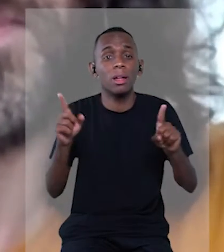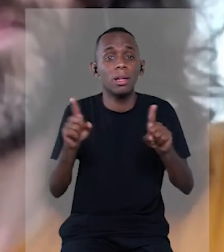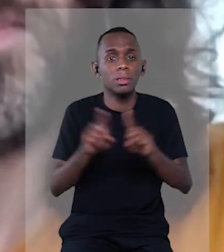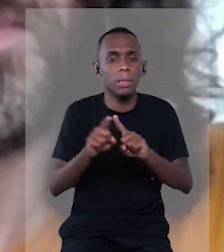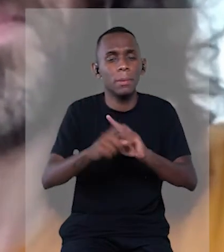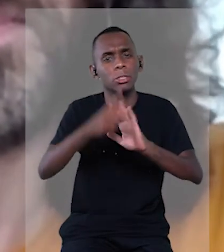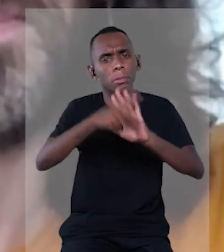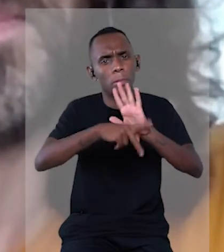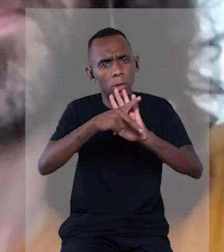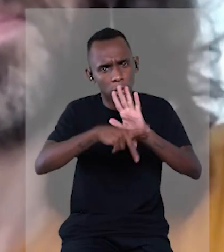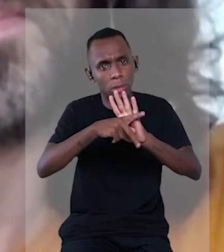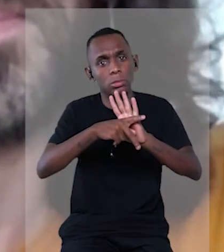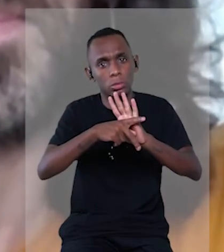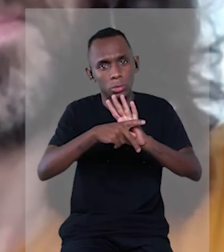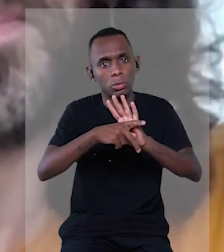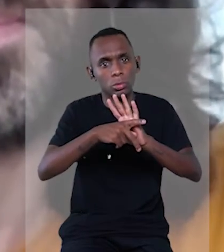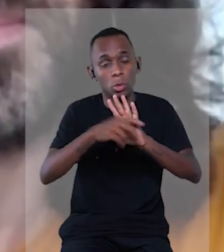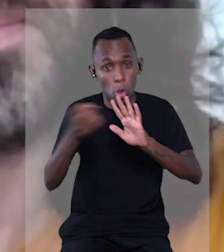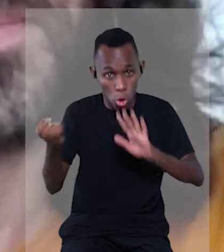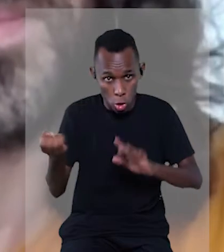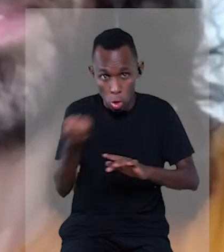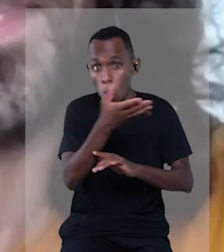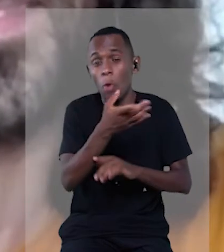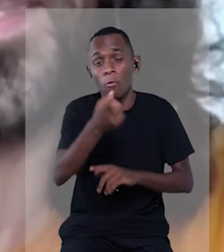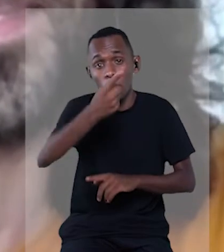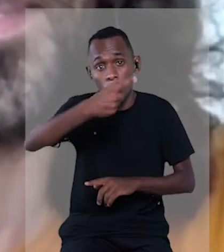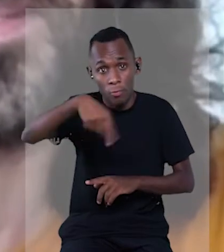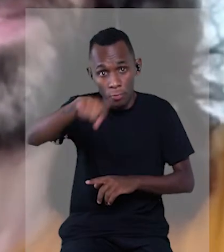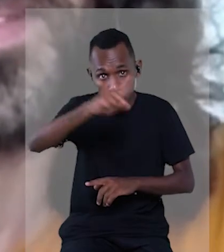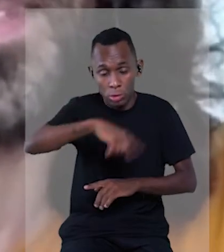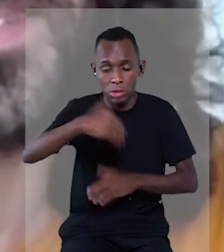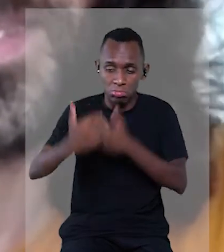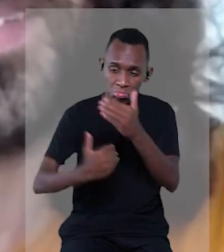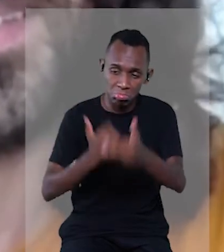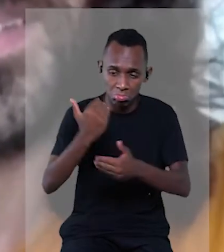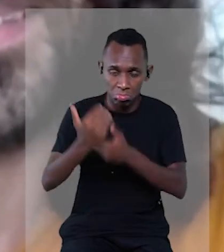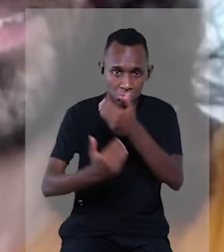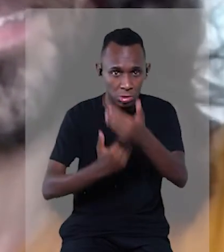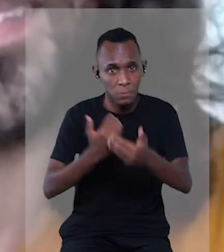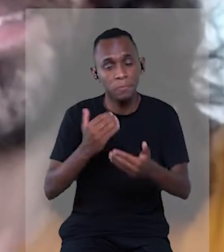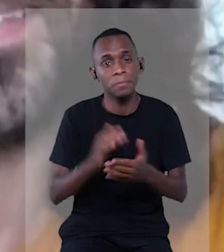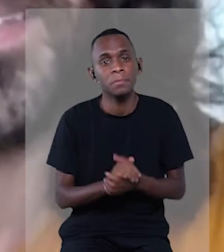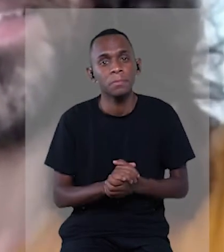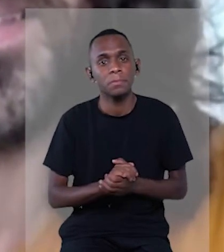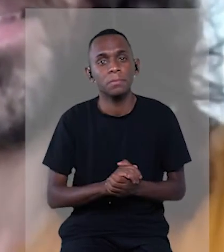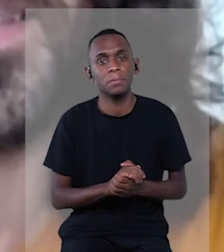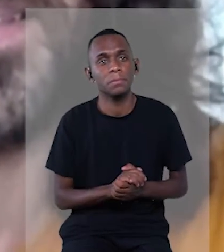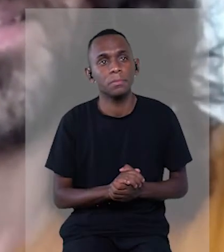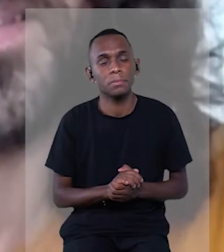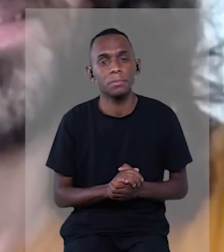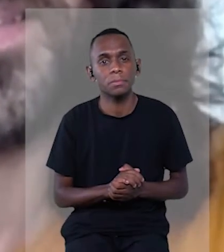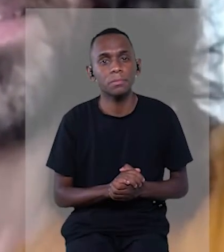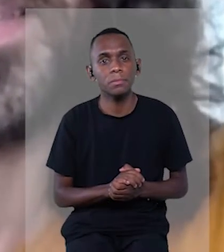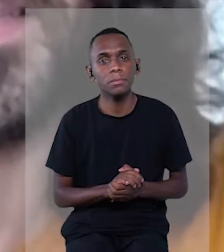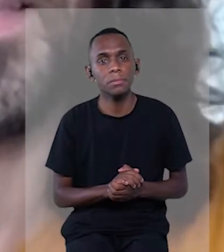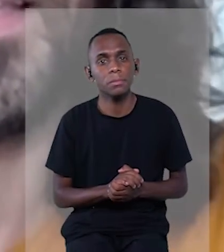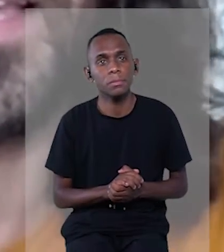Vamos falar desse projeto Selvagem, que é o mais recente, né? Que vocês estão desenvolvendo para Nossa Senhora dos Filmes.